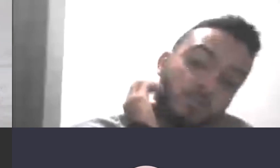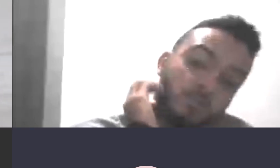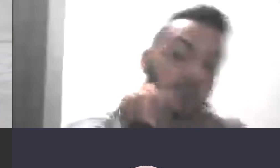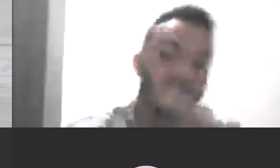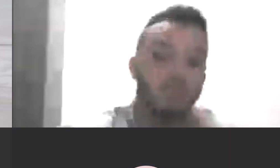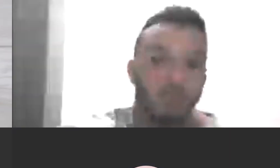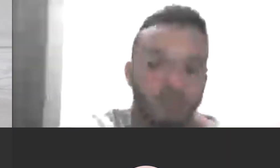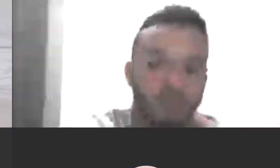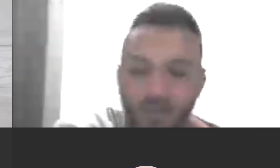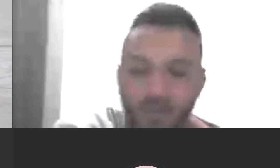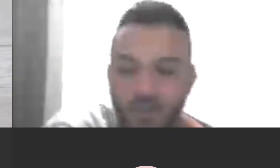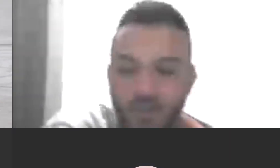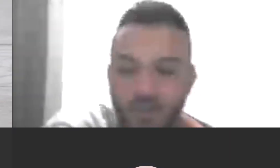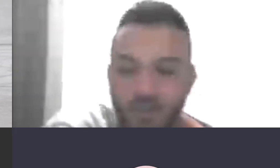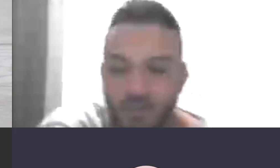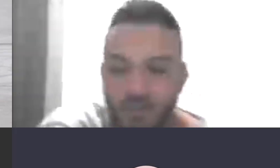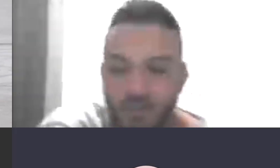Certeza.